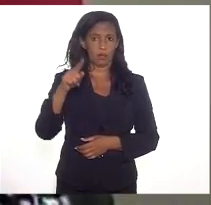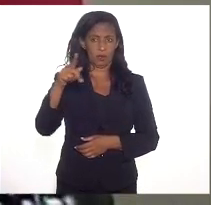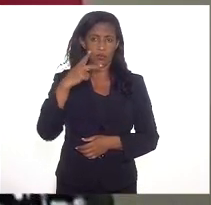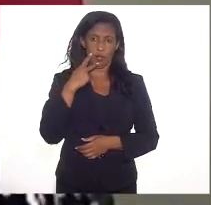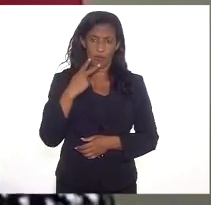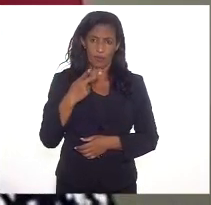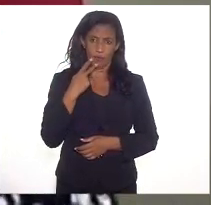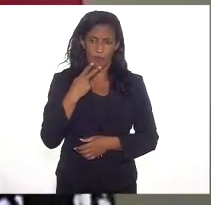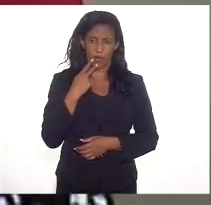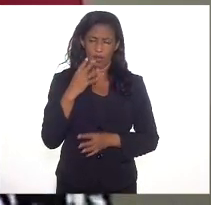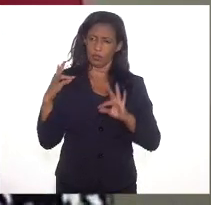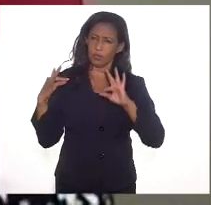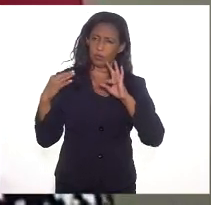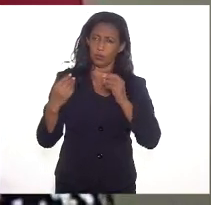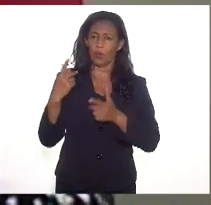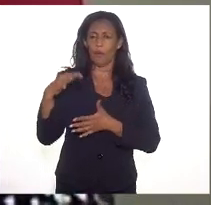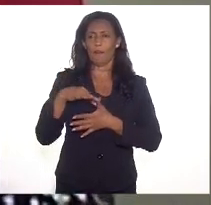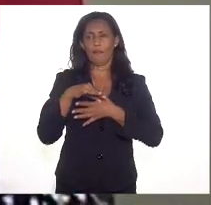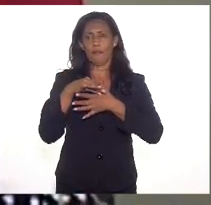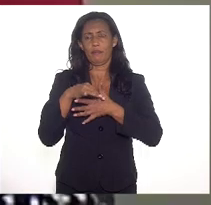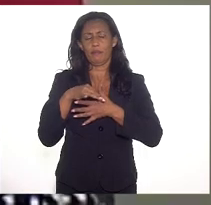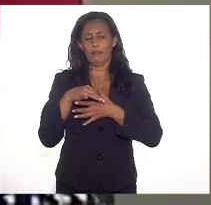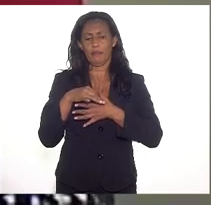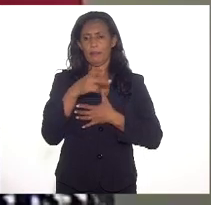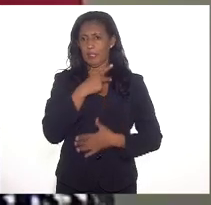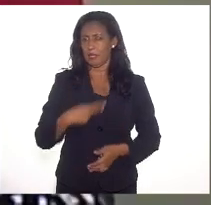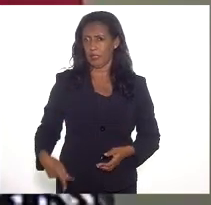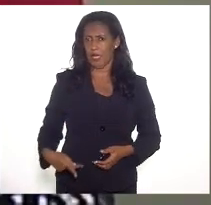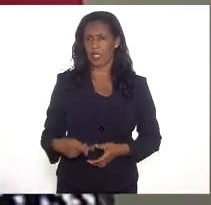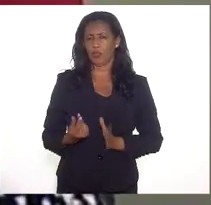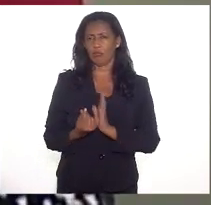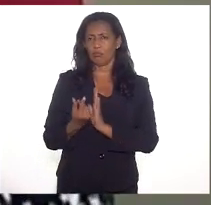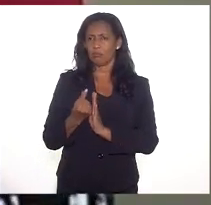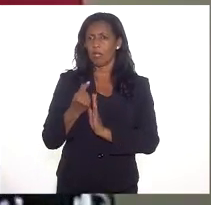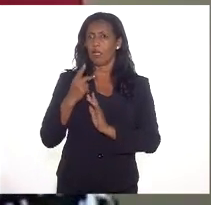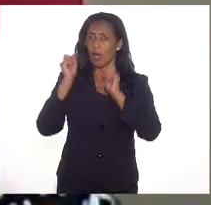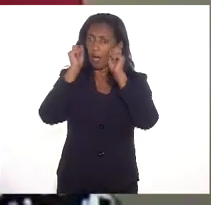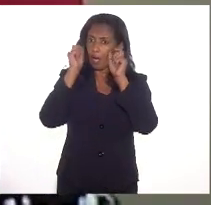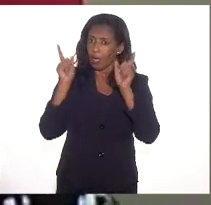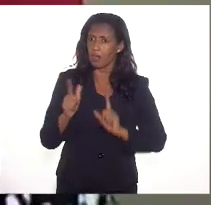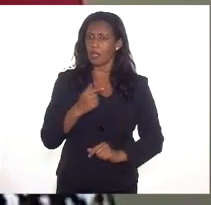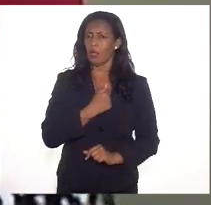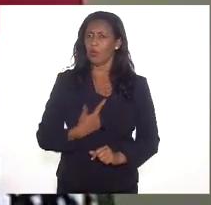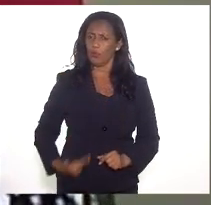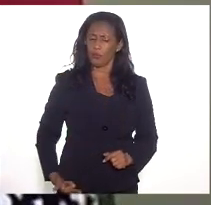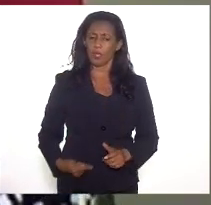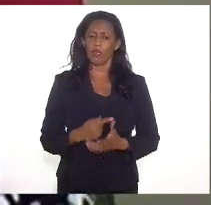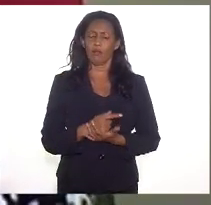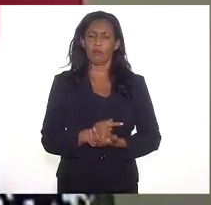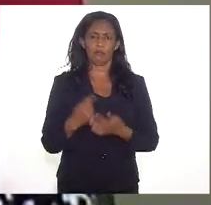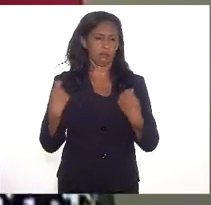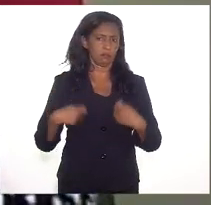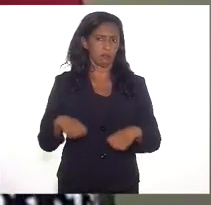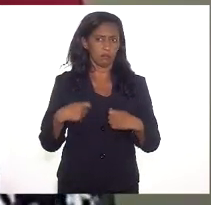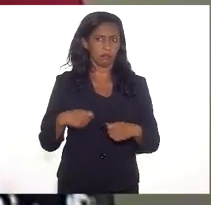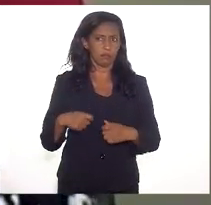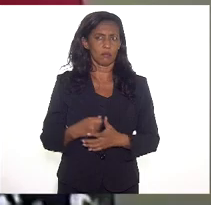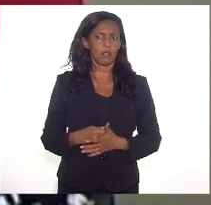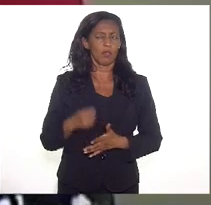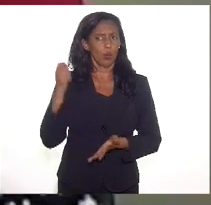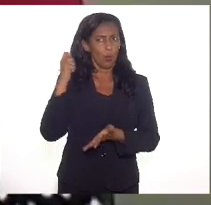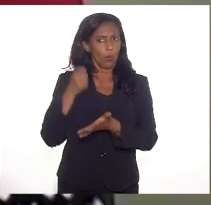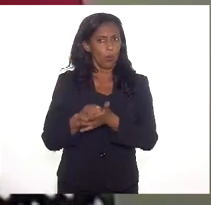fala, sobretudo como presidente da Comissão de Tributação, alertar o governo, né, da necessidade de